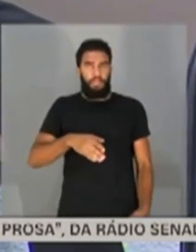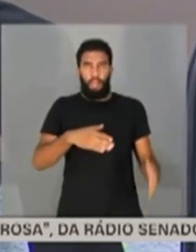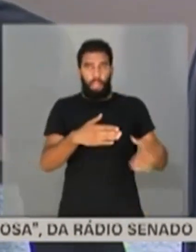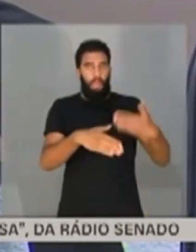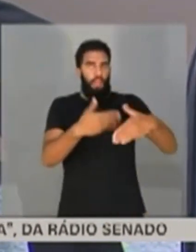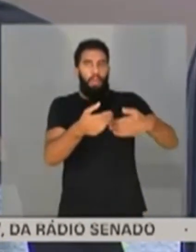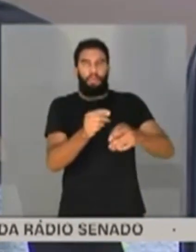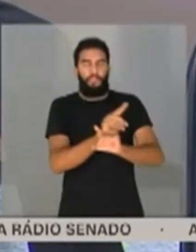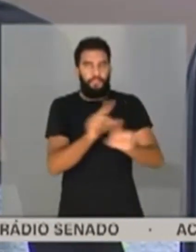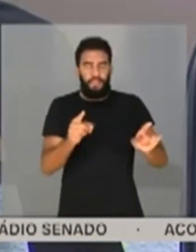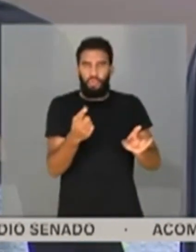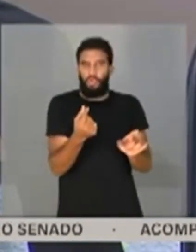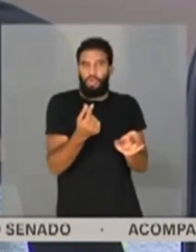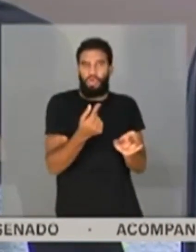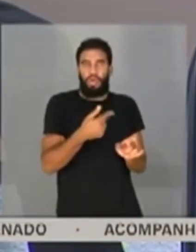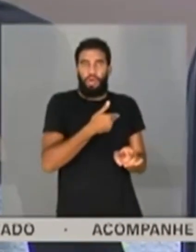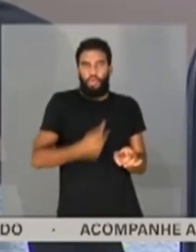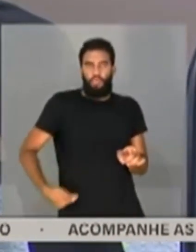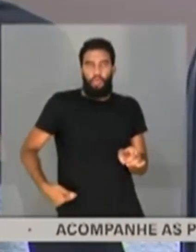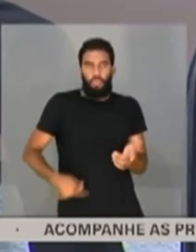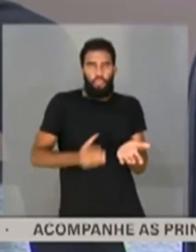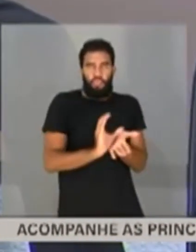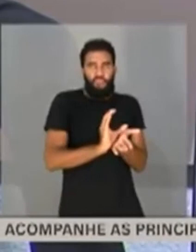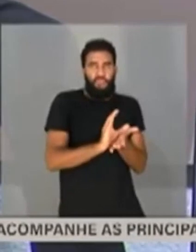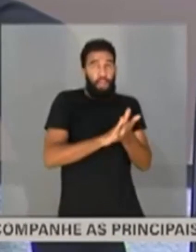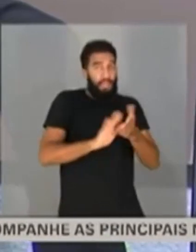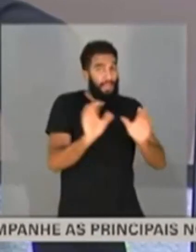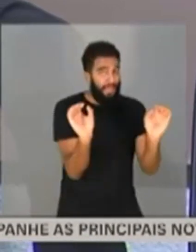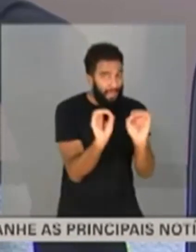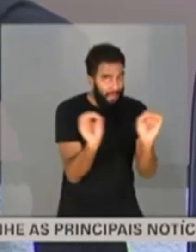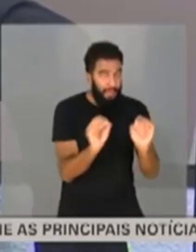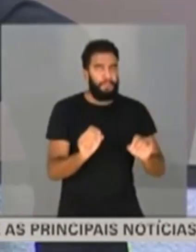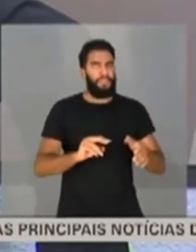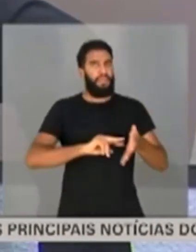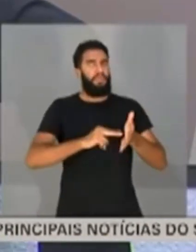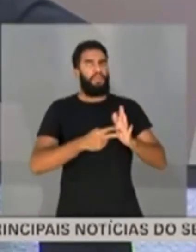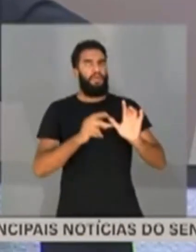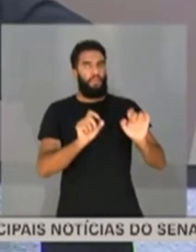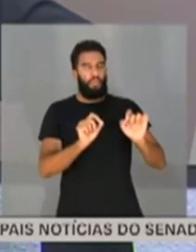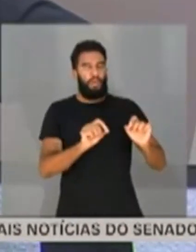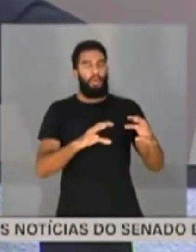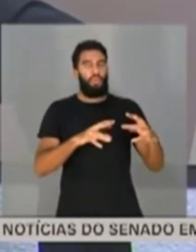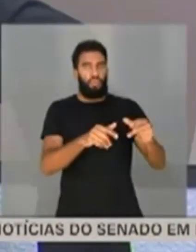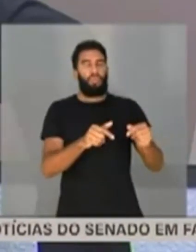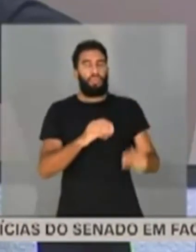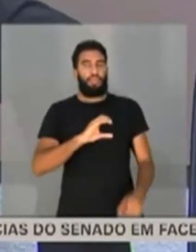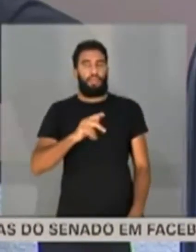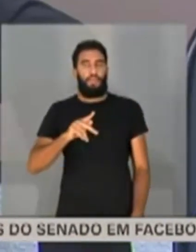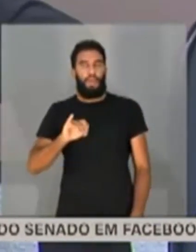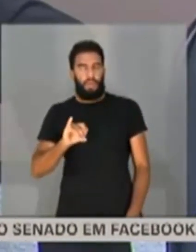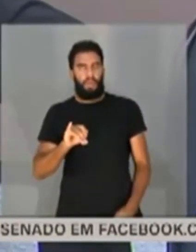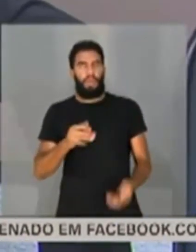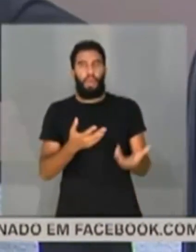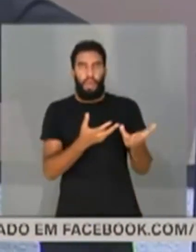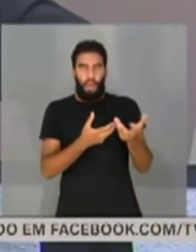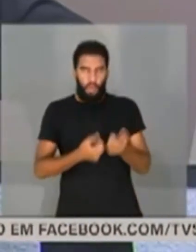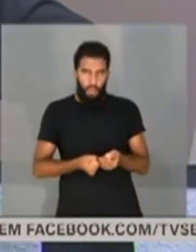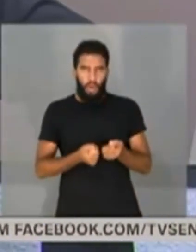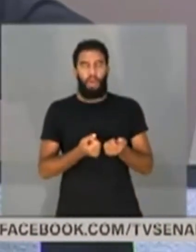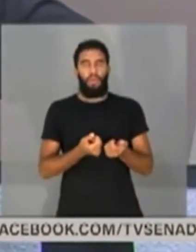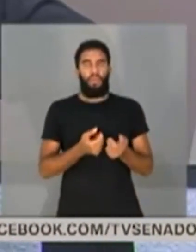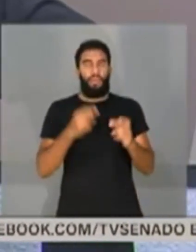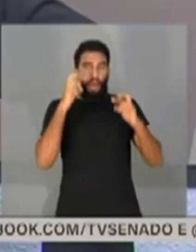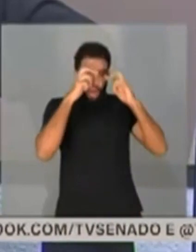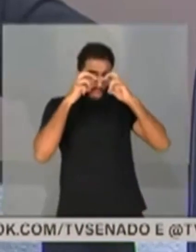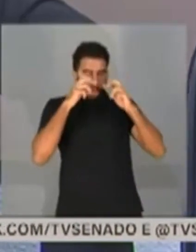desembolsado um único real dos cofres públicos. Ou seja, todo o material que a CPI recebeu por meio de compartilhamento de informações das operações